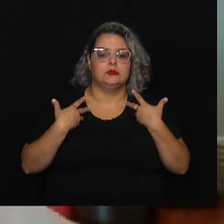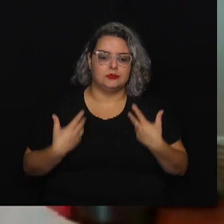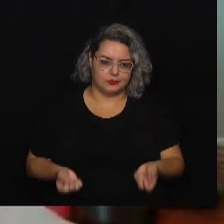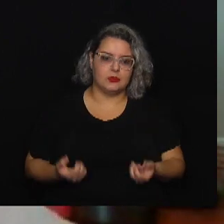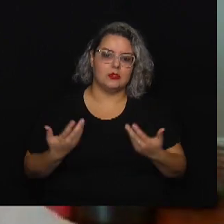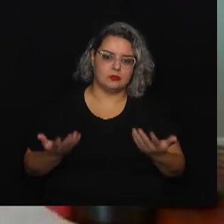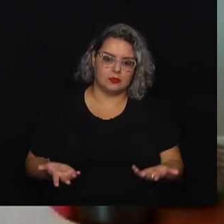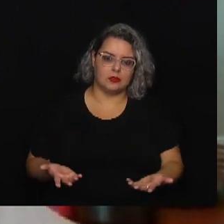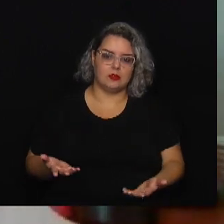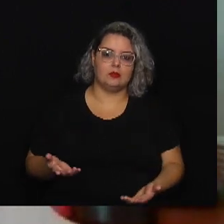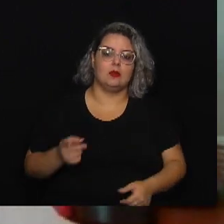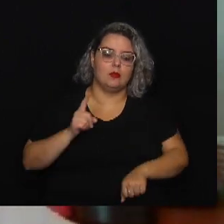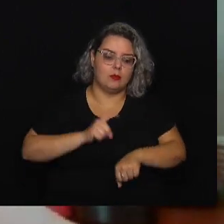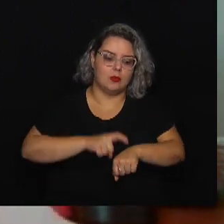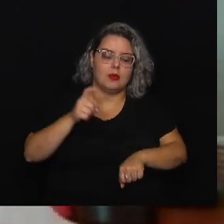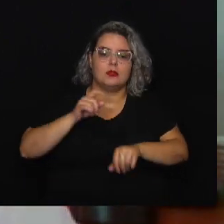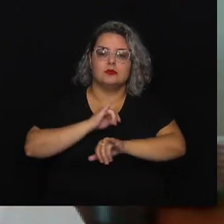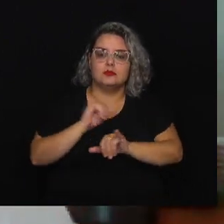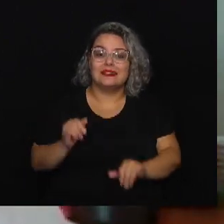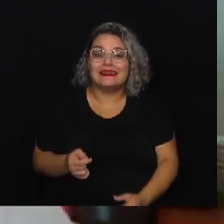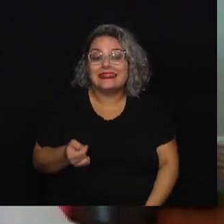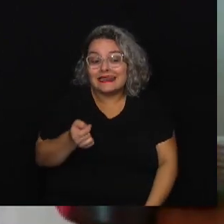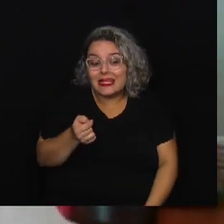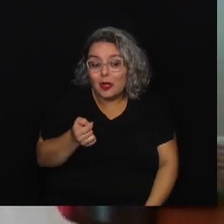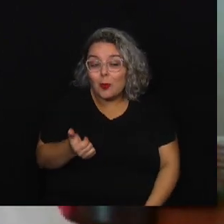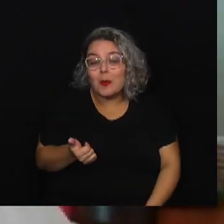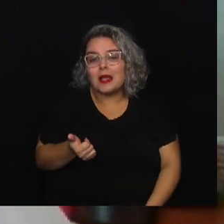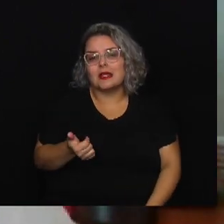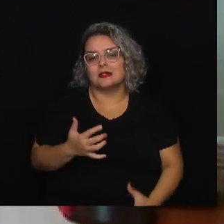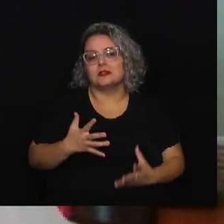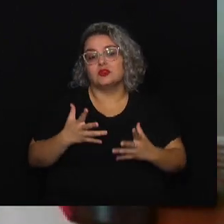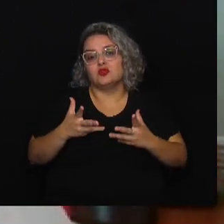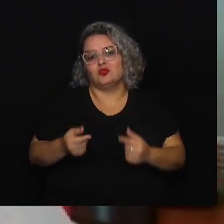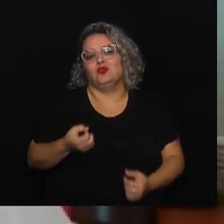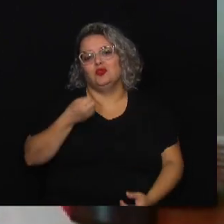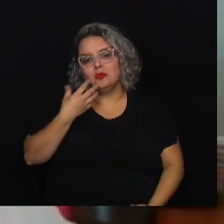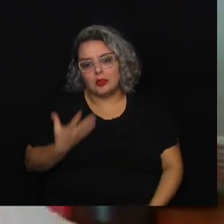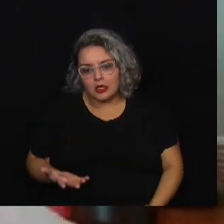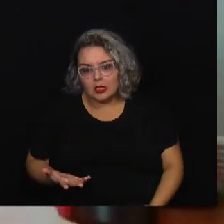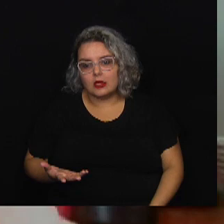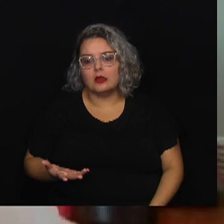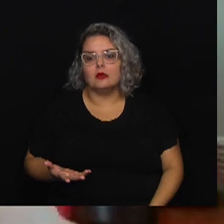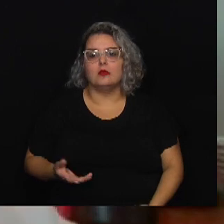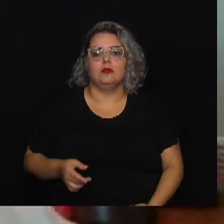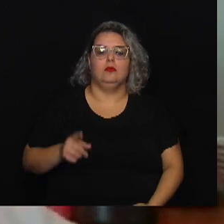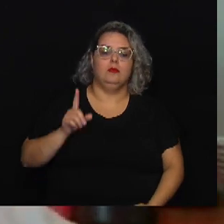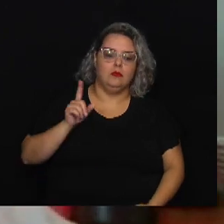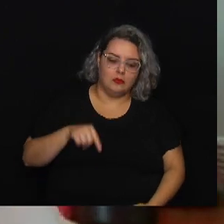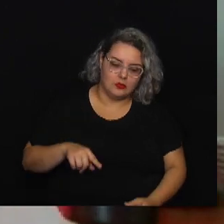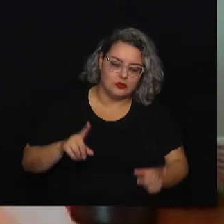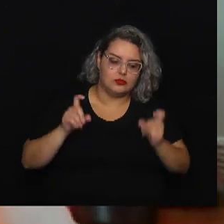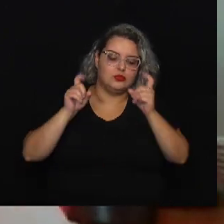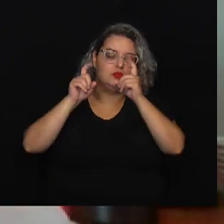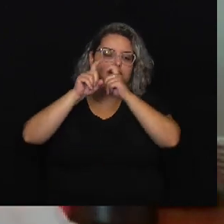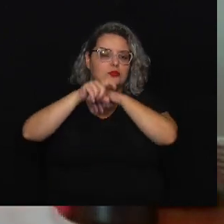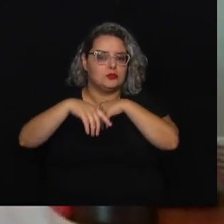gente falar, ó, tá quase tudo bem, né? Foi bastante difícil,